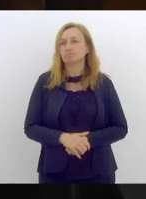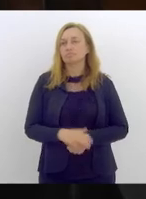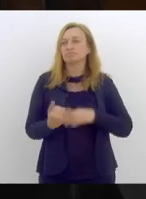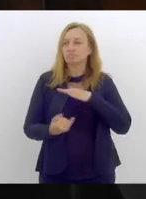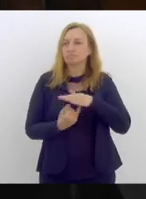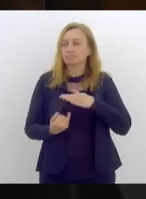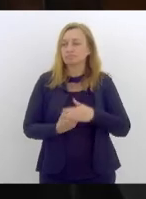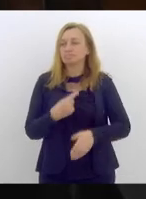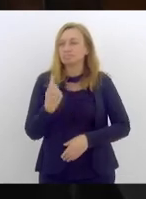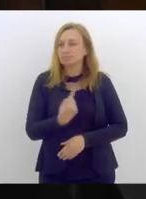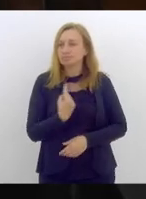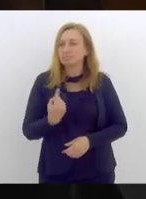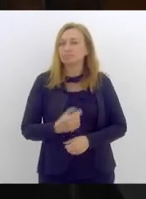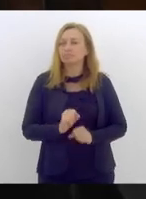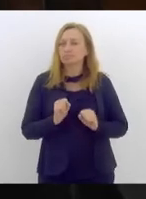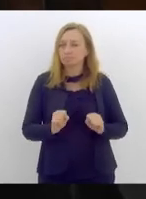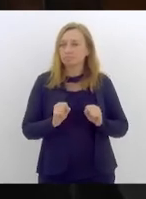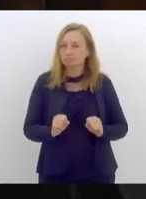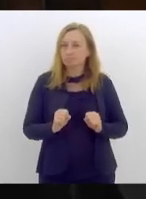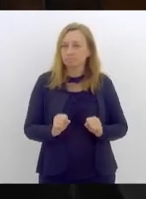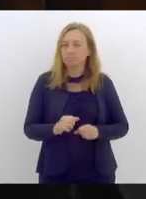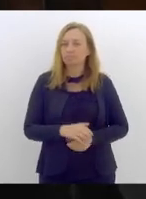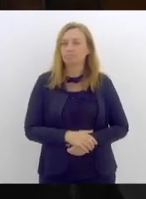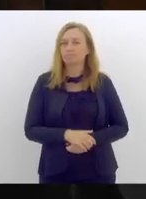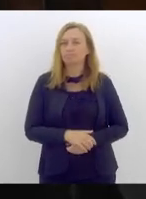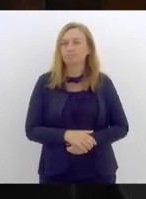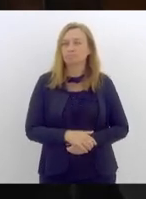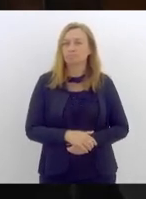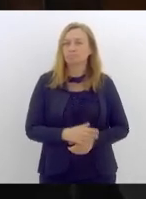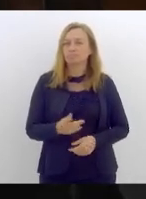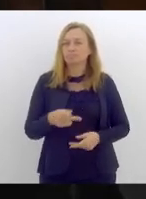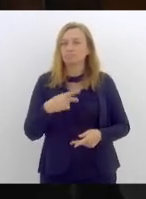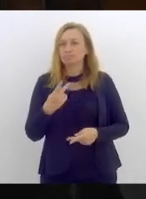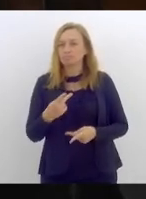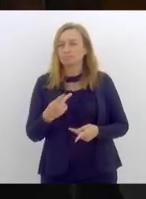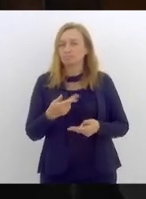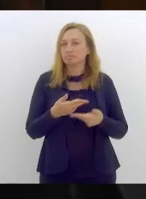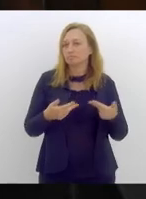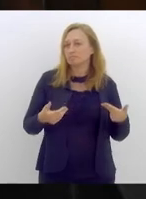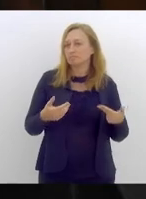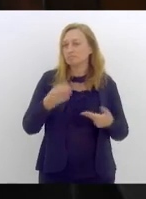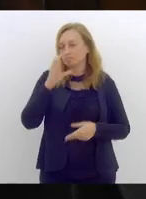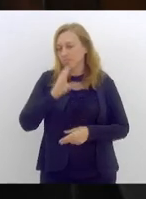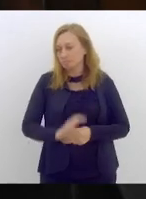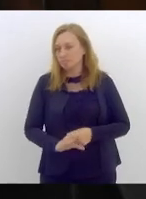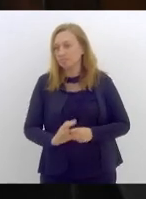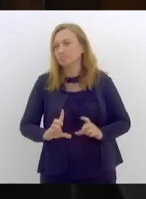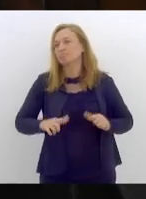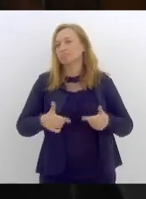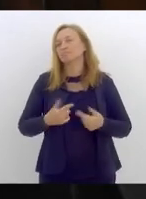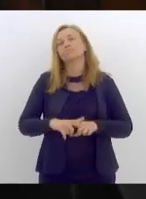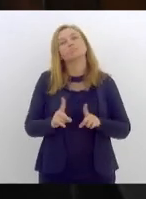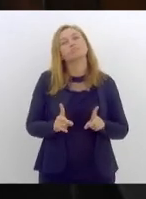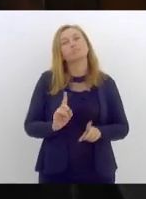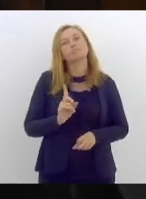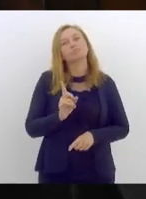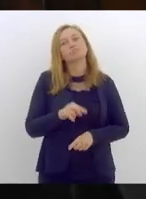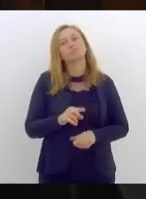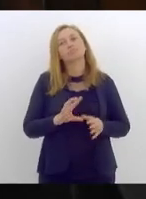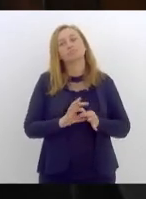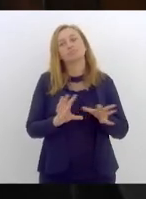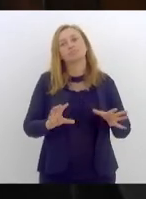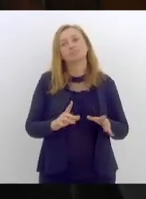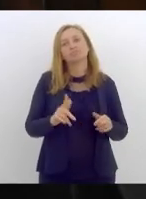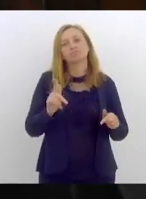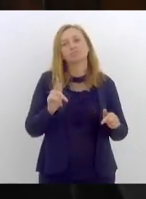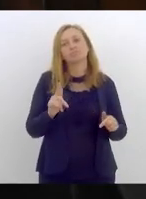instituições podemos divergir de decisões que elas tomam podemos divergir de certas condutas de certos atos Mas isso não nos permite